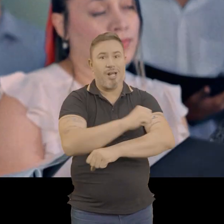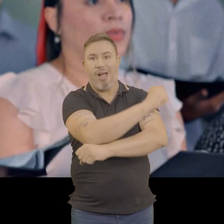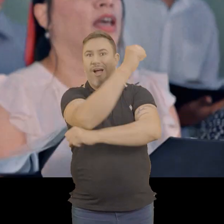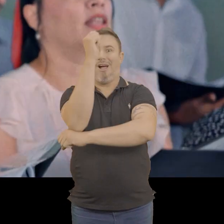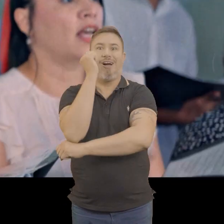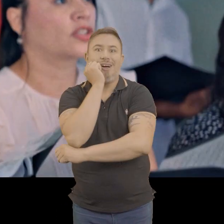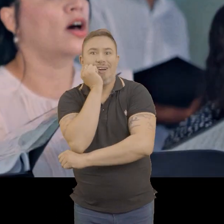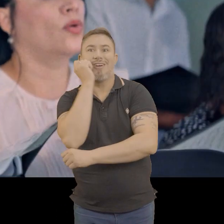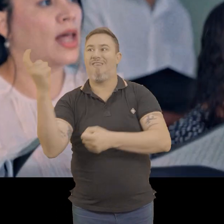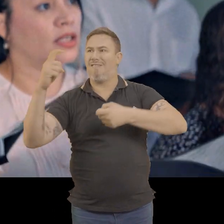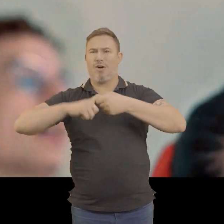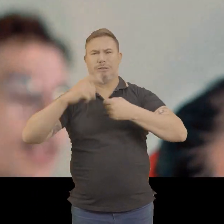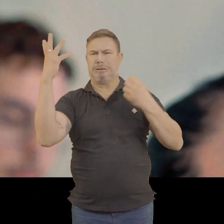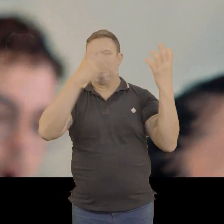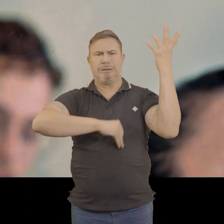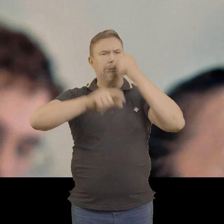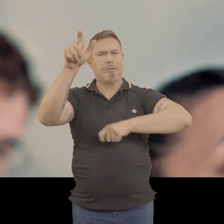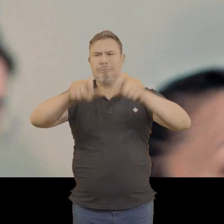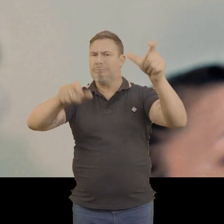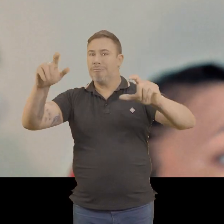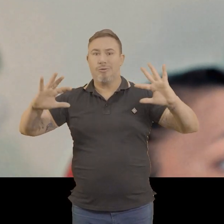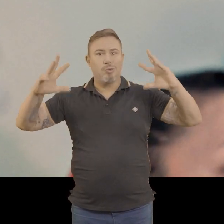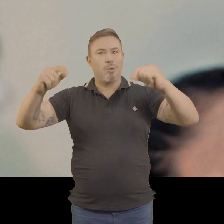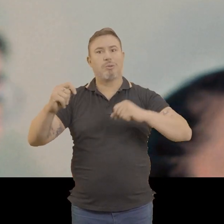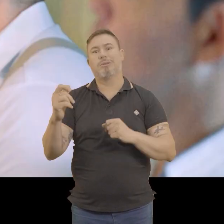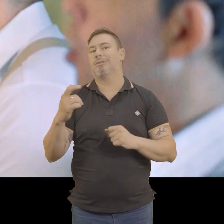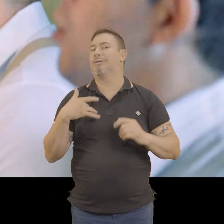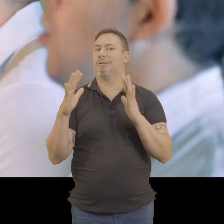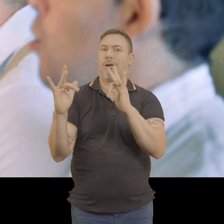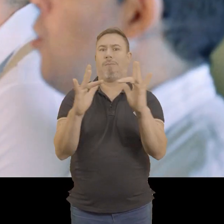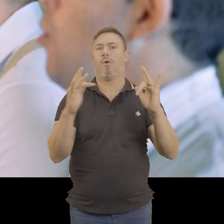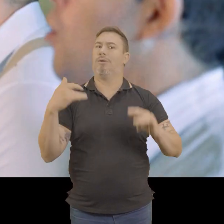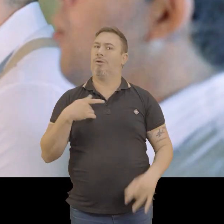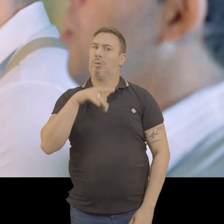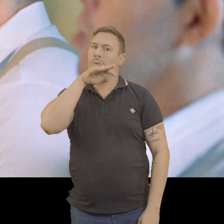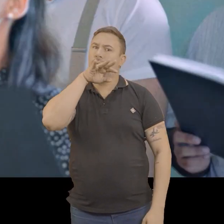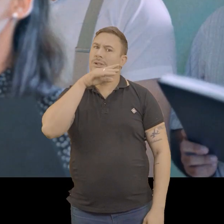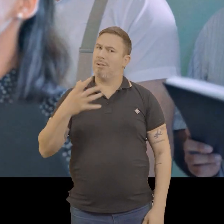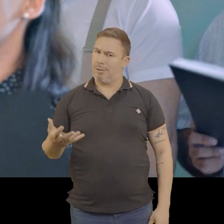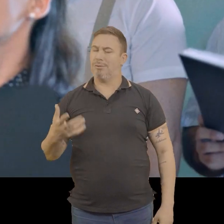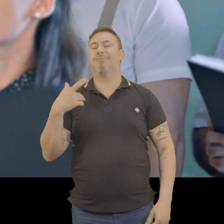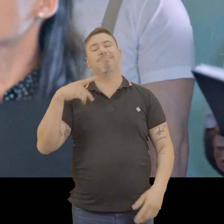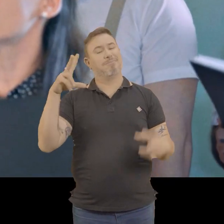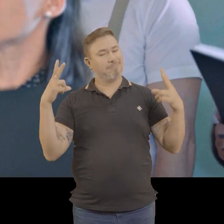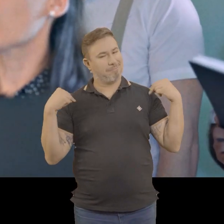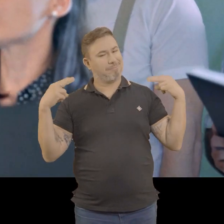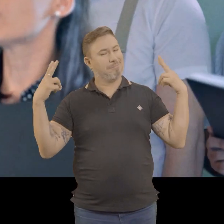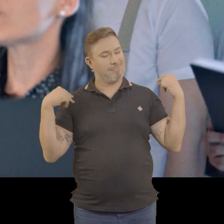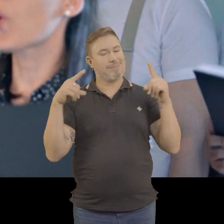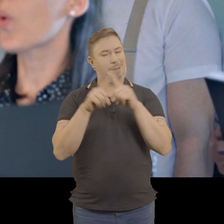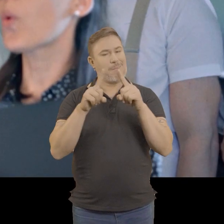bonde volta, e estão elas. Namoram todos, é um horror. Os passageiros e